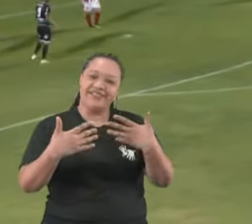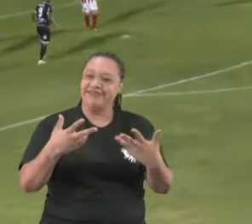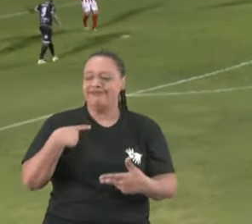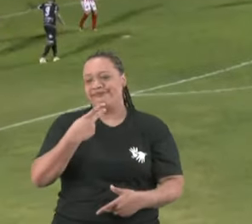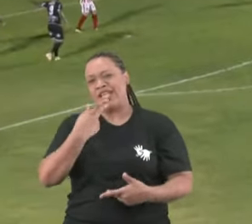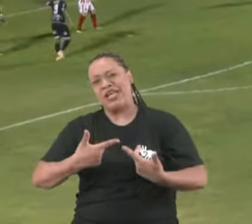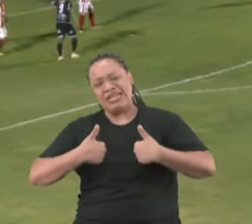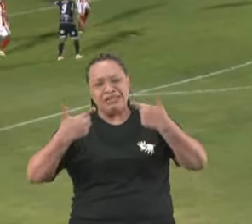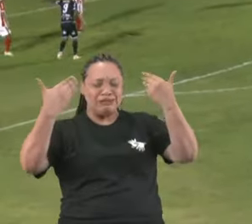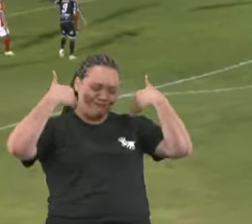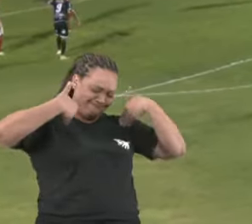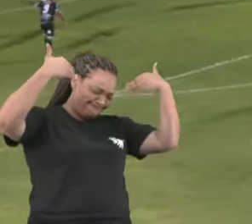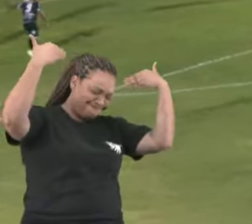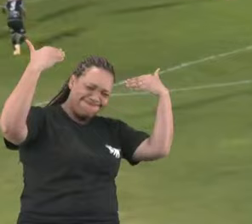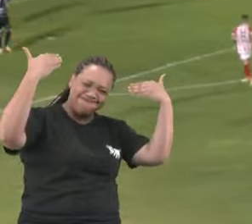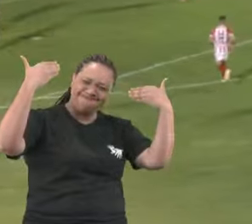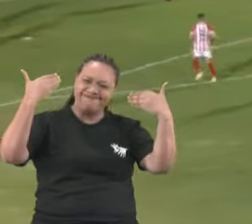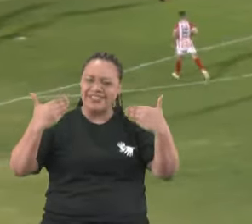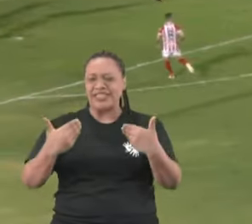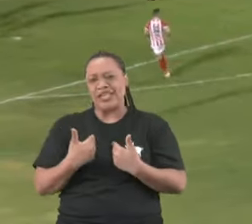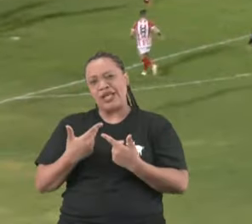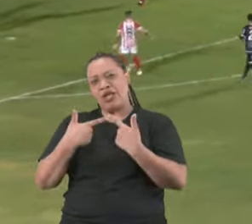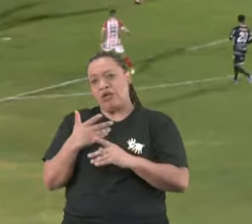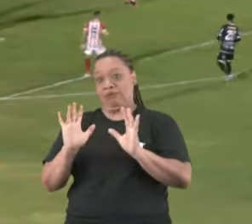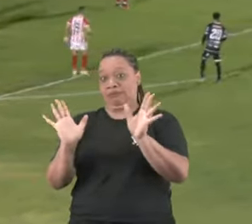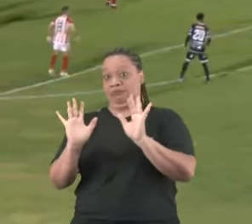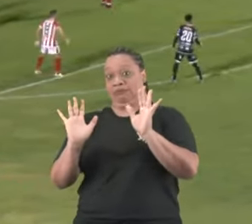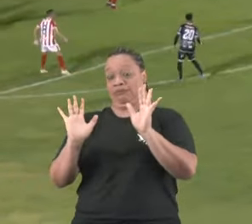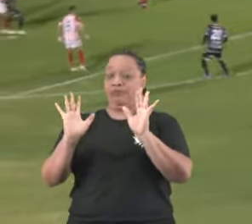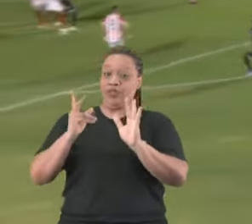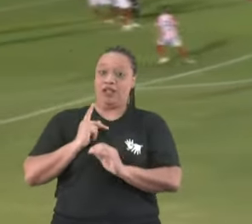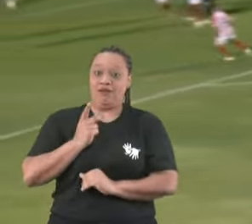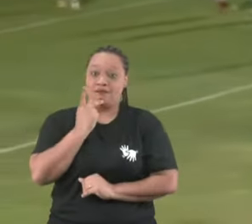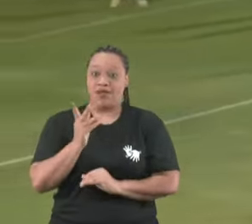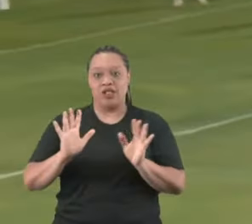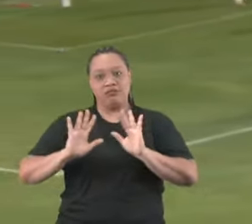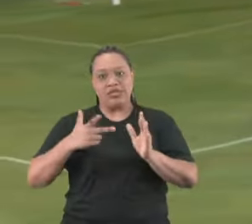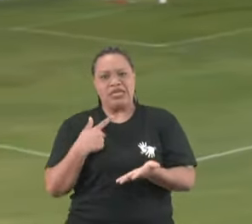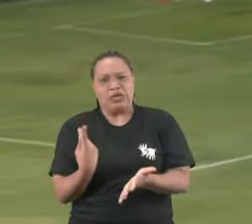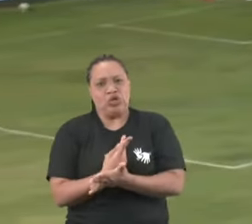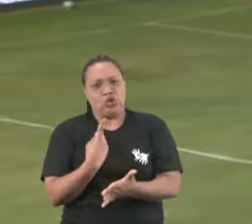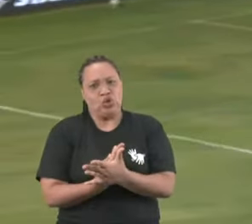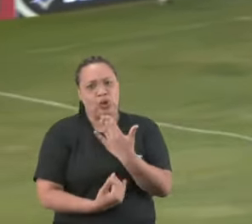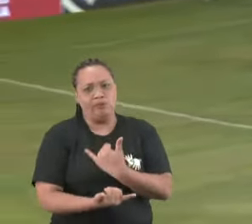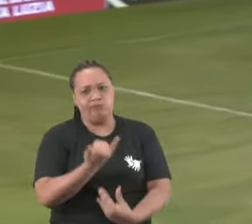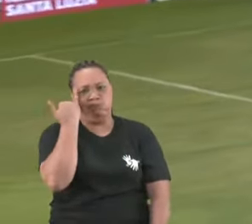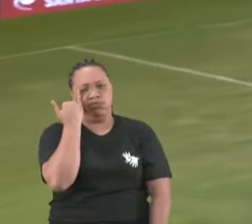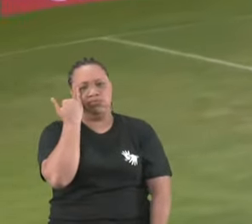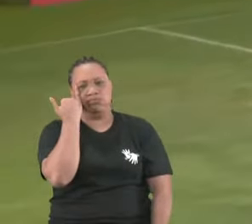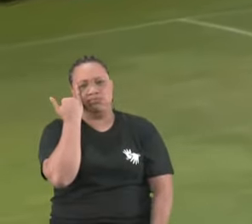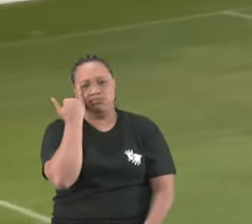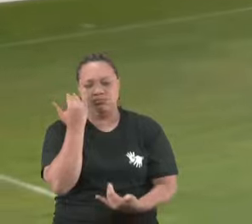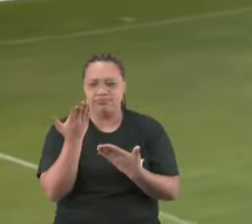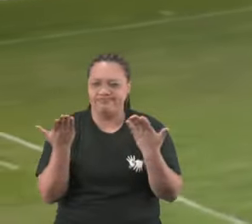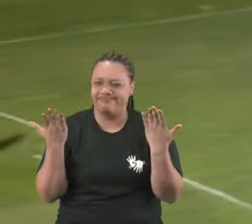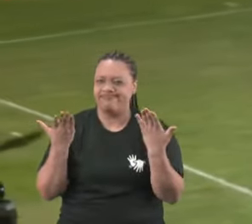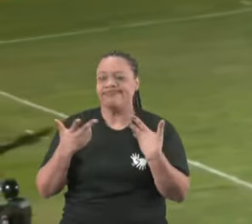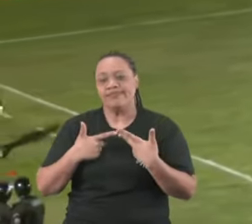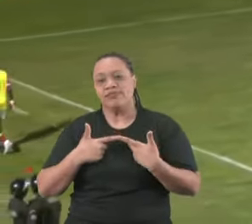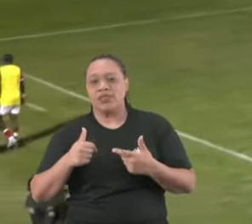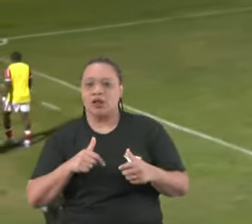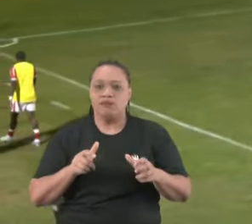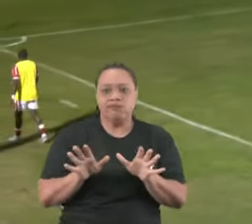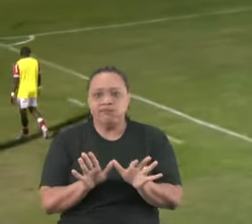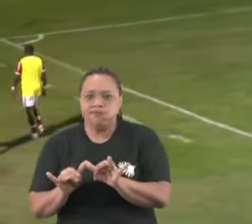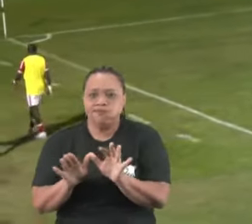que é que eu fiz, né? E que a gente não pode dizer, mas errou, errou feio. Numa boa ligação que o